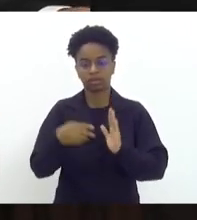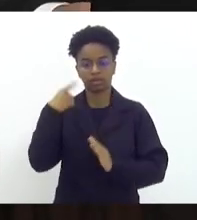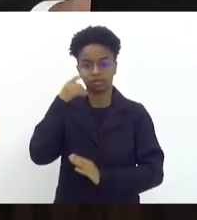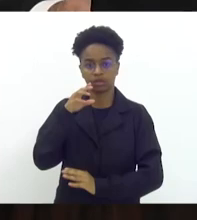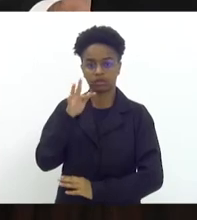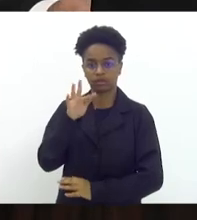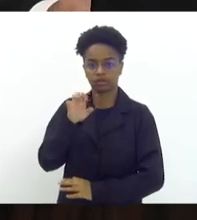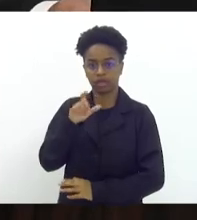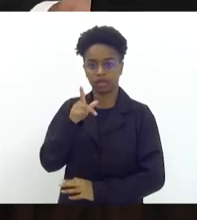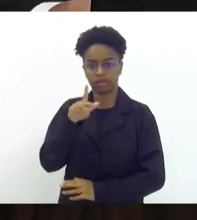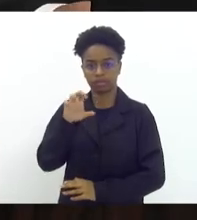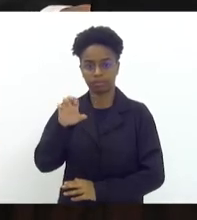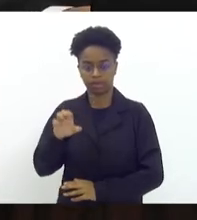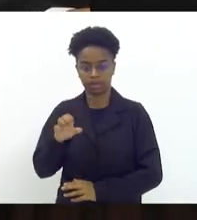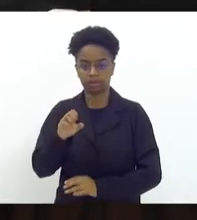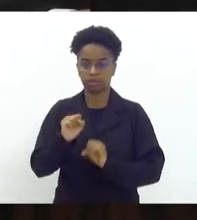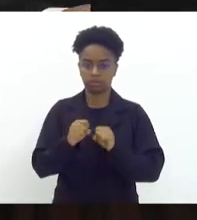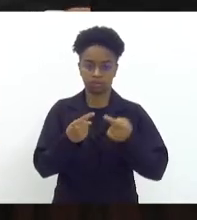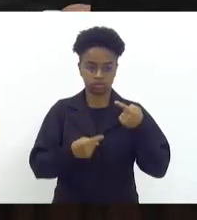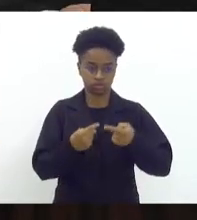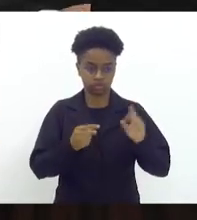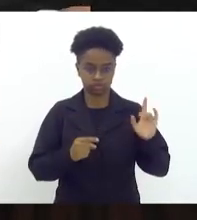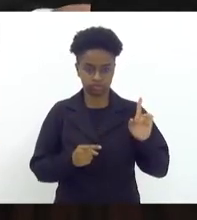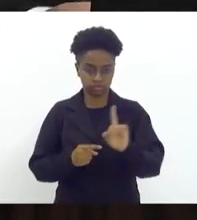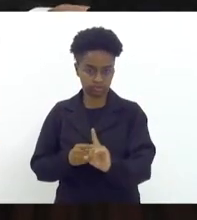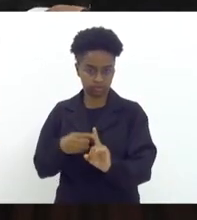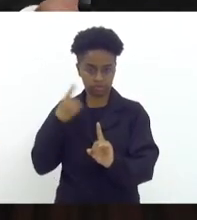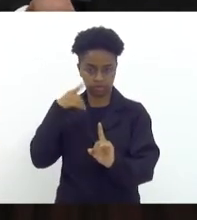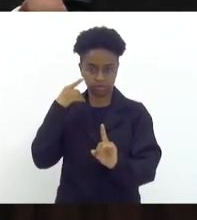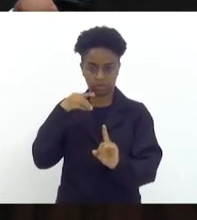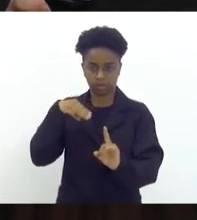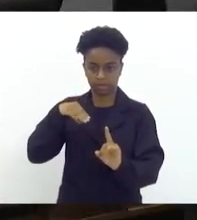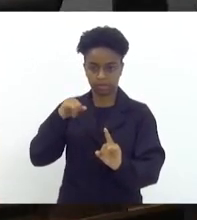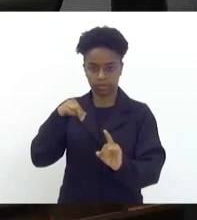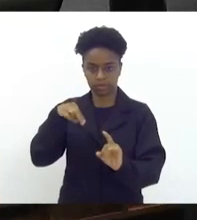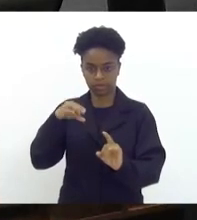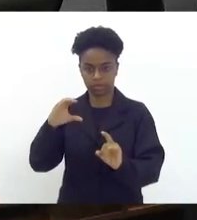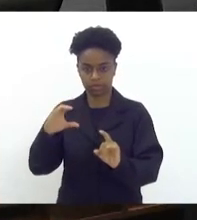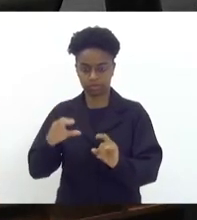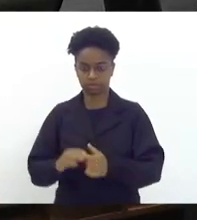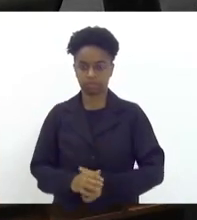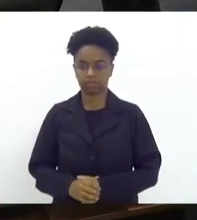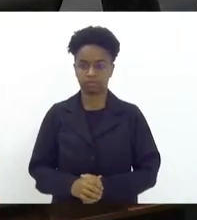Soares em discussão para discutir deputado Carlos Mickey